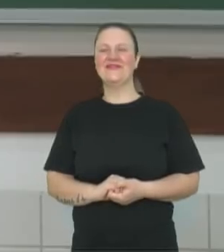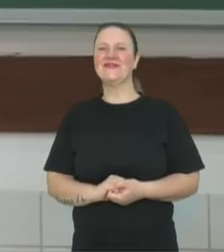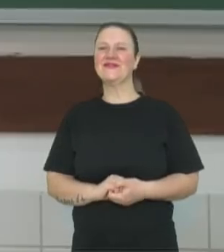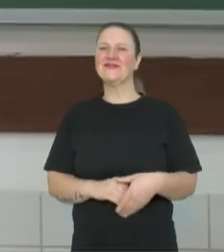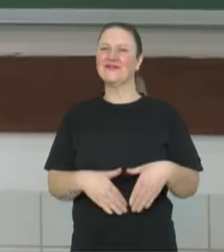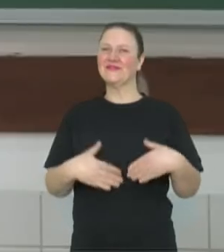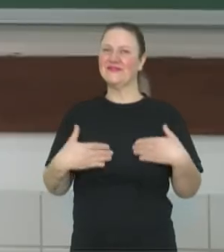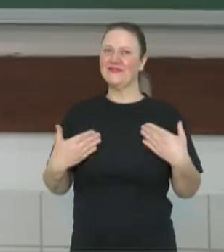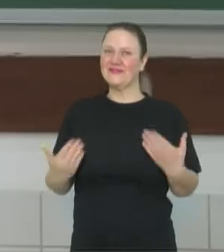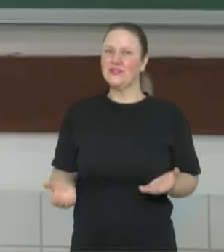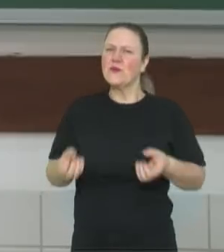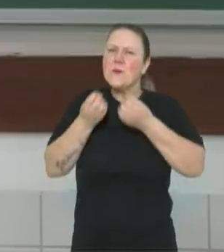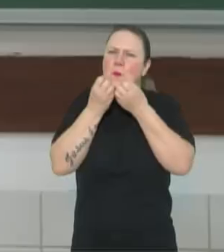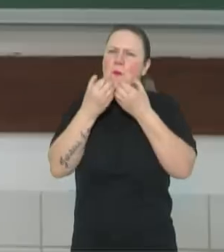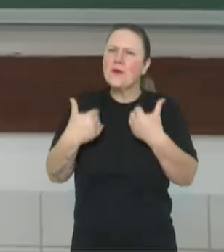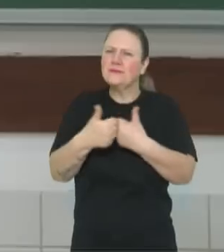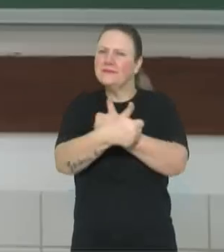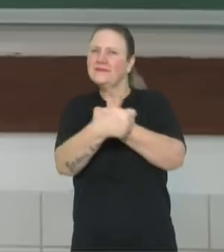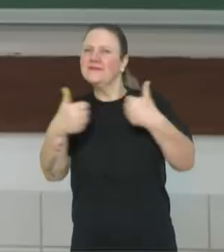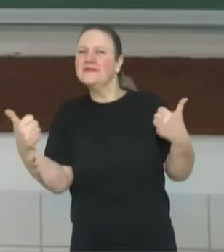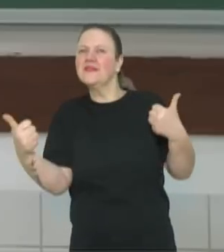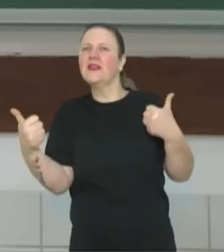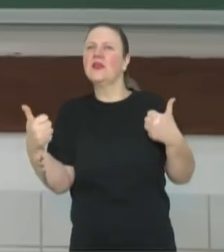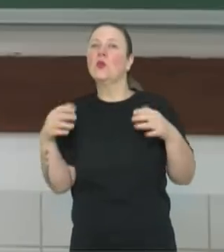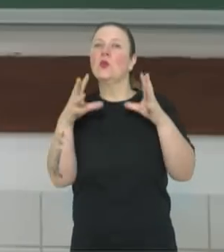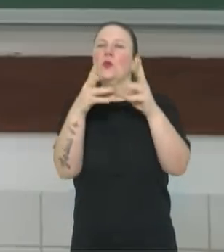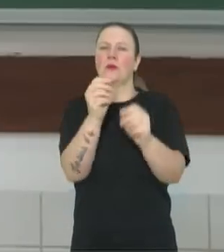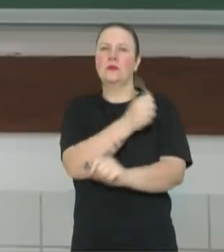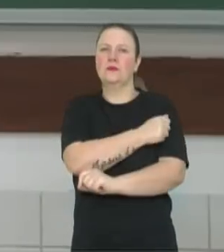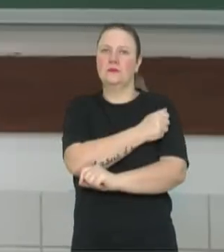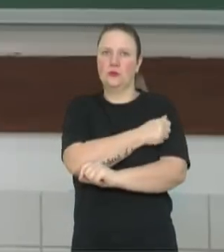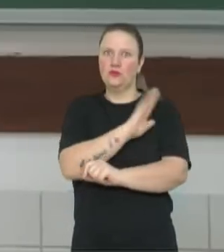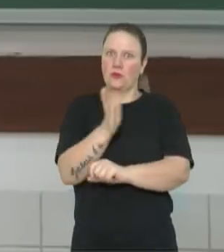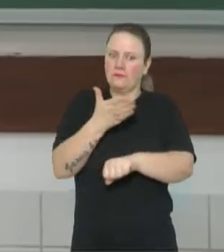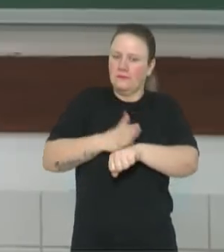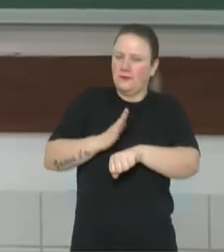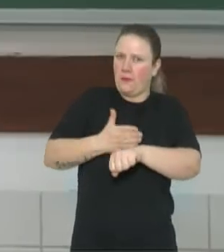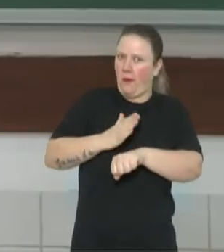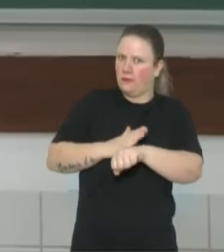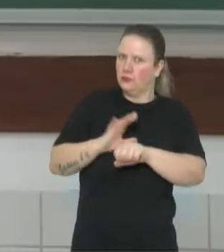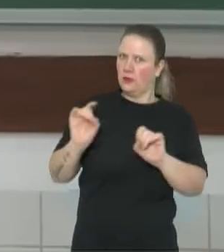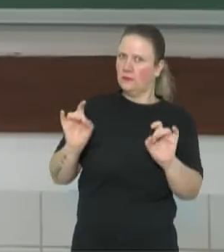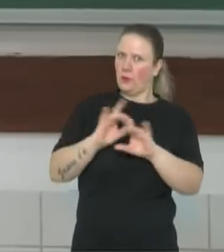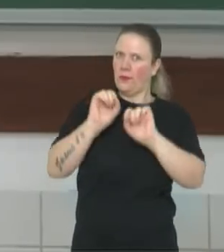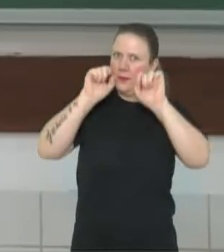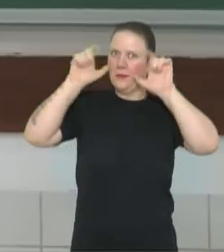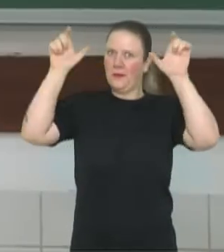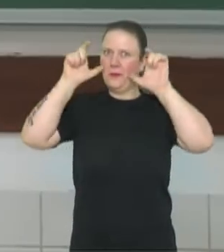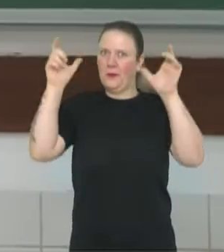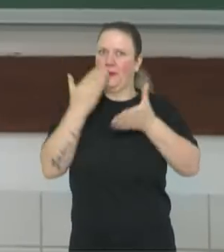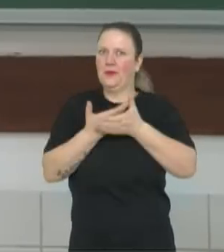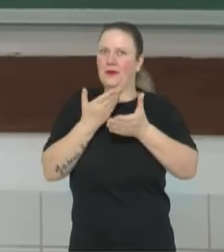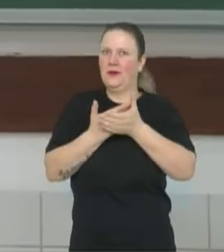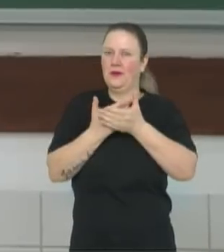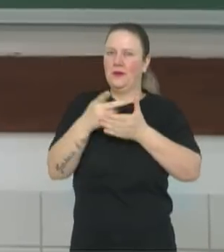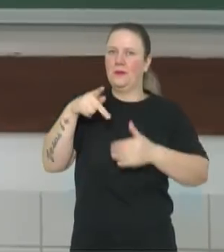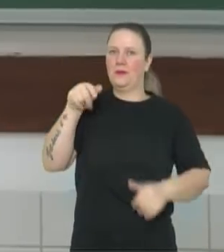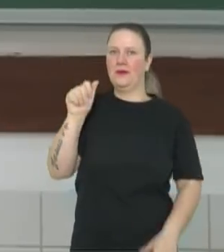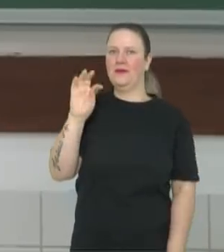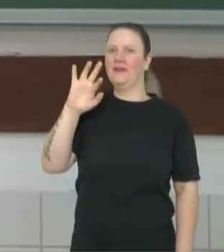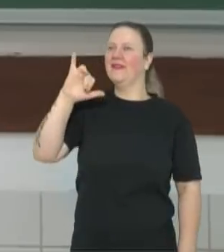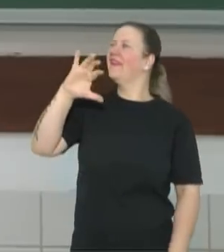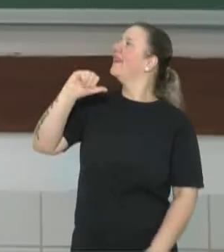guys, how are you? Tudo bem com vocês, pessoalzinho? Preparados para mais uma aula com a Teacher Patty? E hoje a nossa